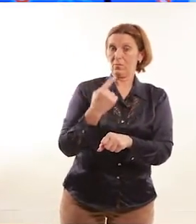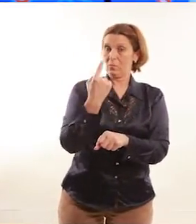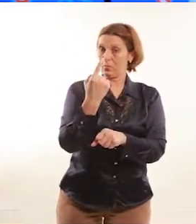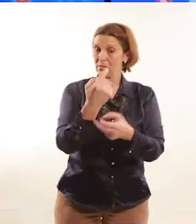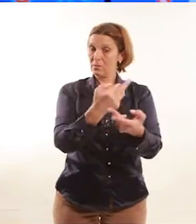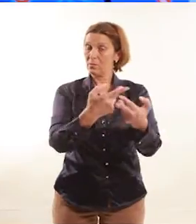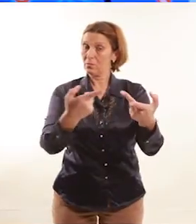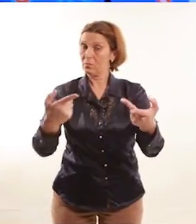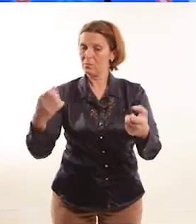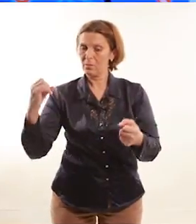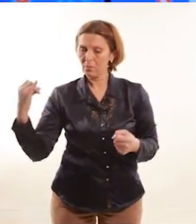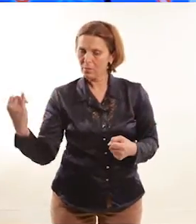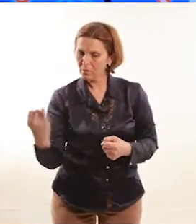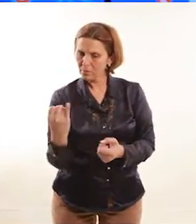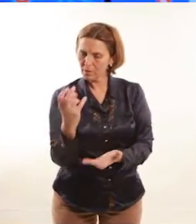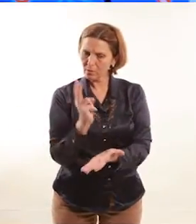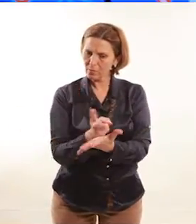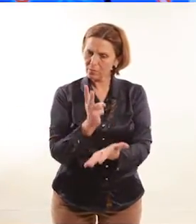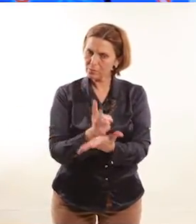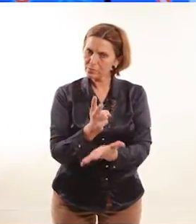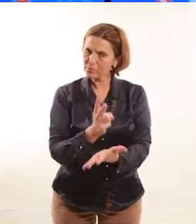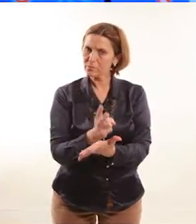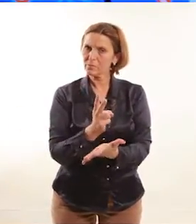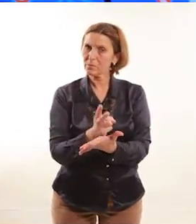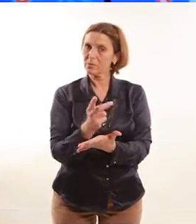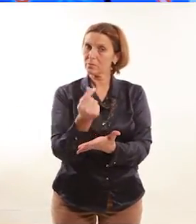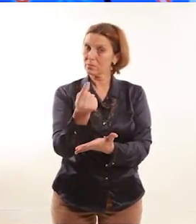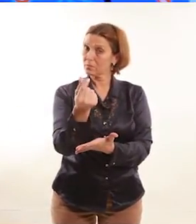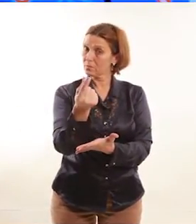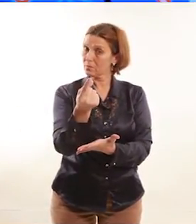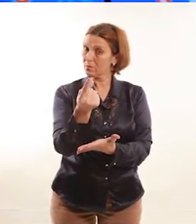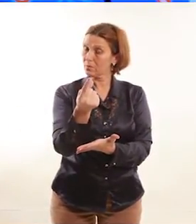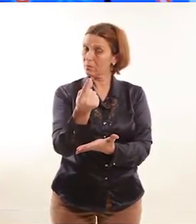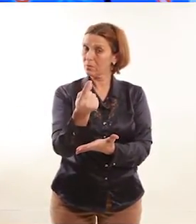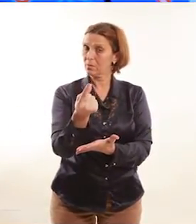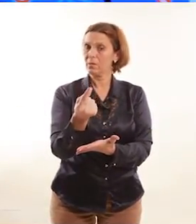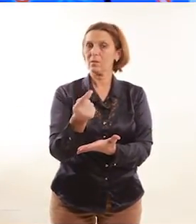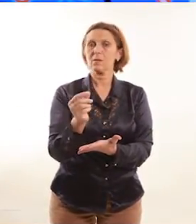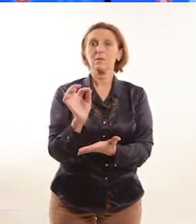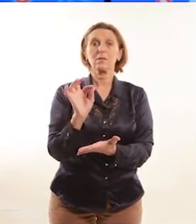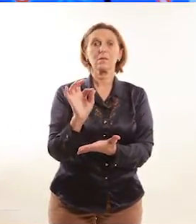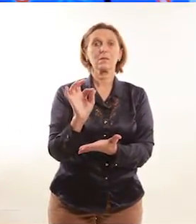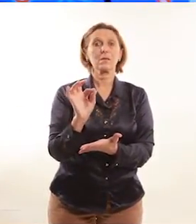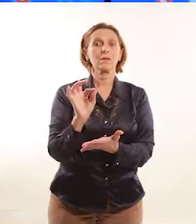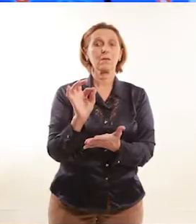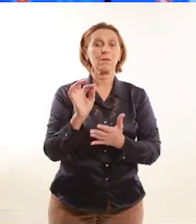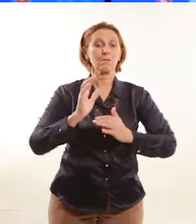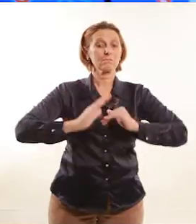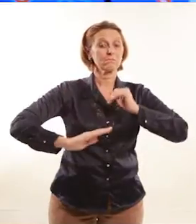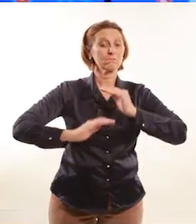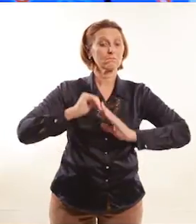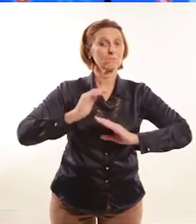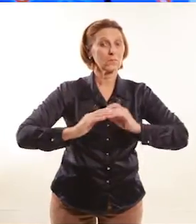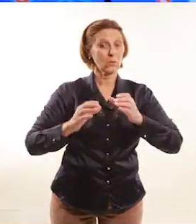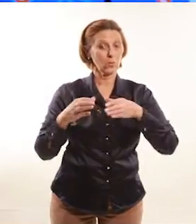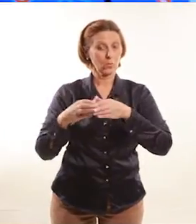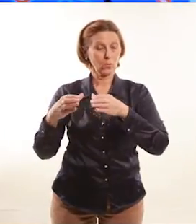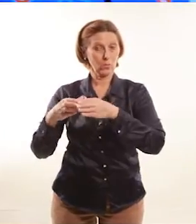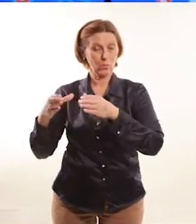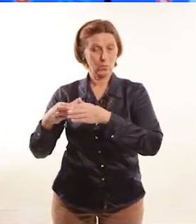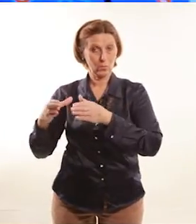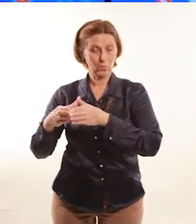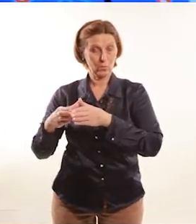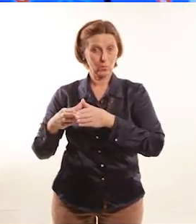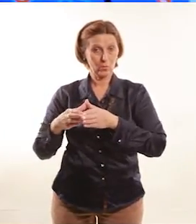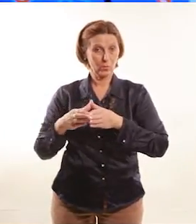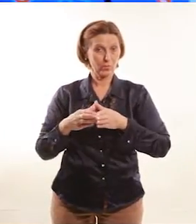Dos condicionantes para a manutenção dos recursos da vigilância sanitária é que a produtividade das equipes de